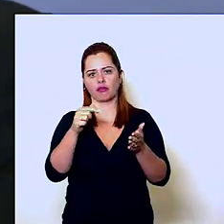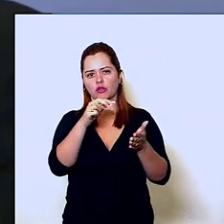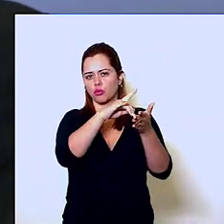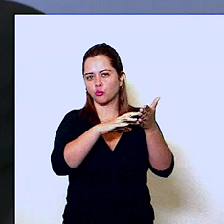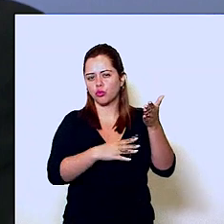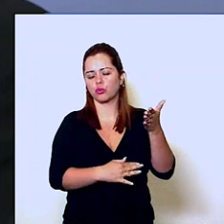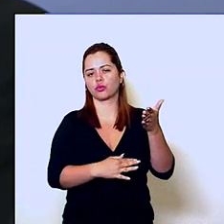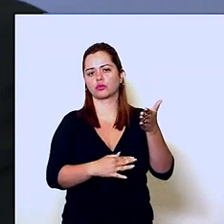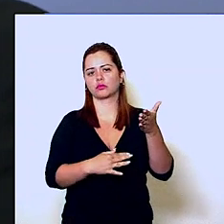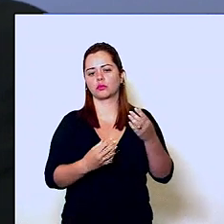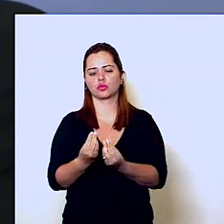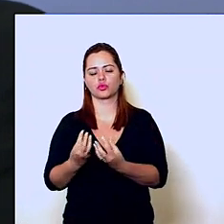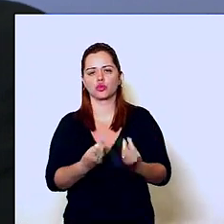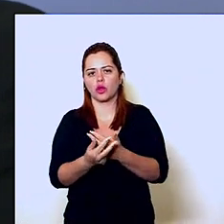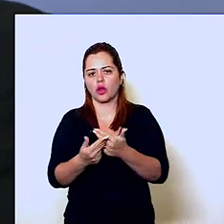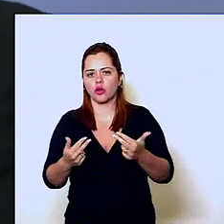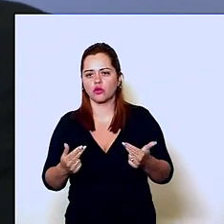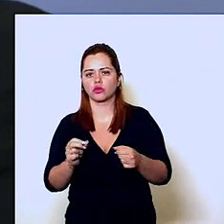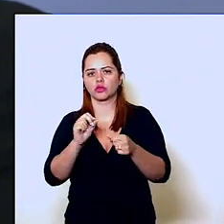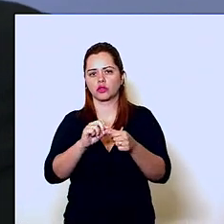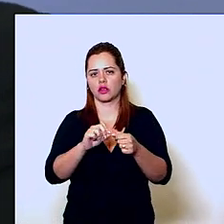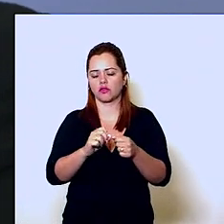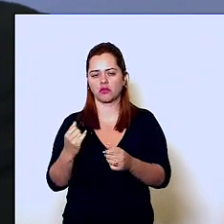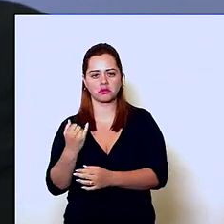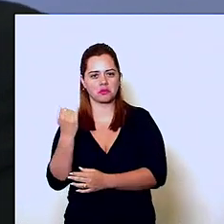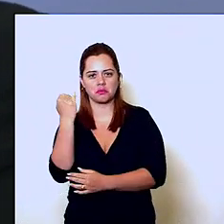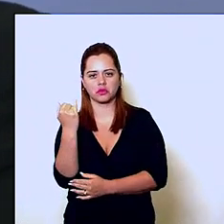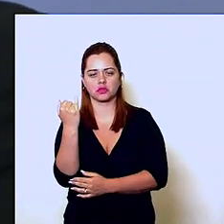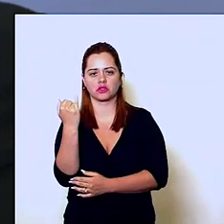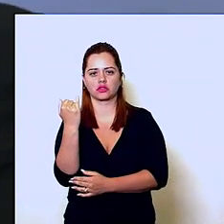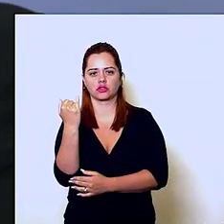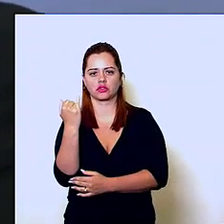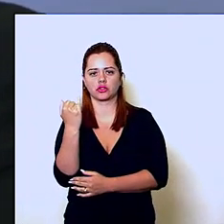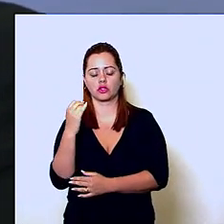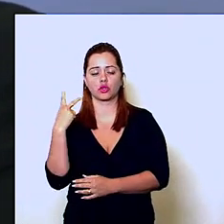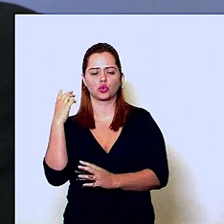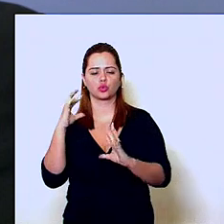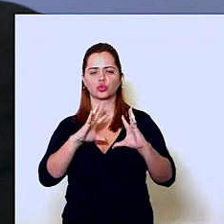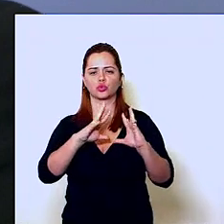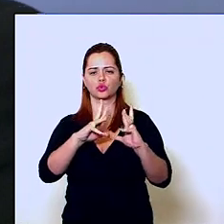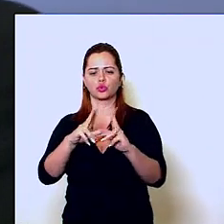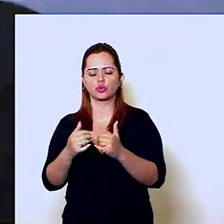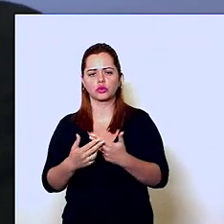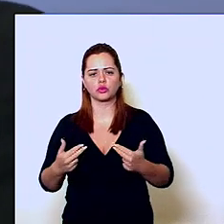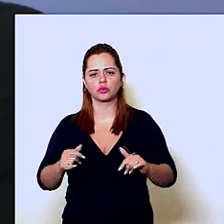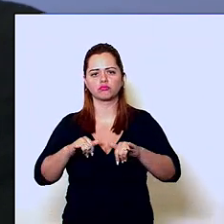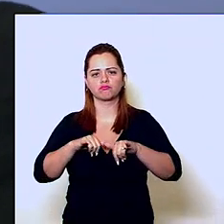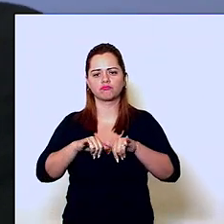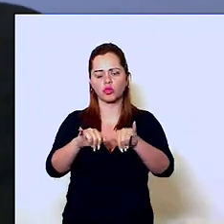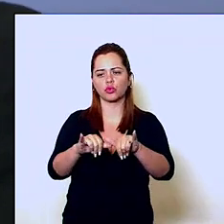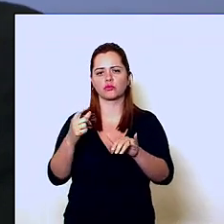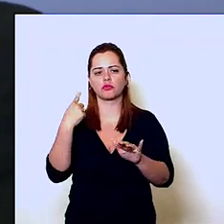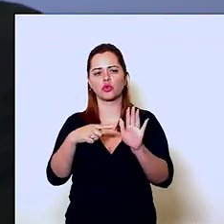nos fez, tão relevantes nos campos da promoção comercial, da promoção da imagem do Brasil, da assistência consular,